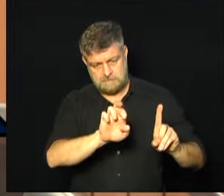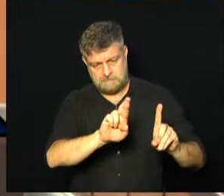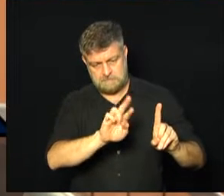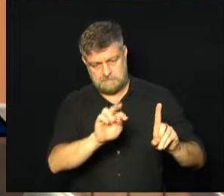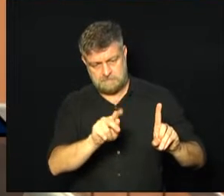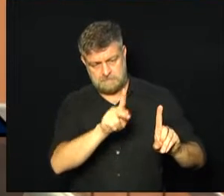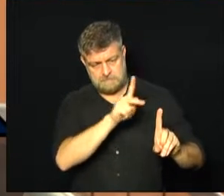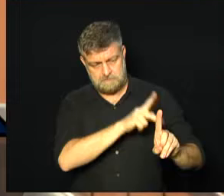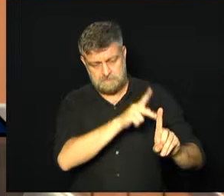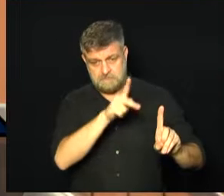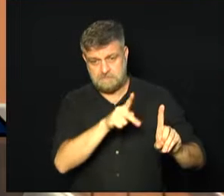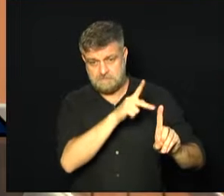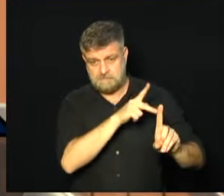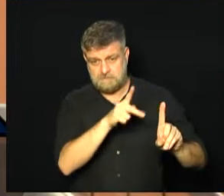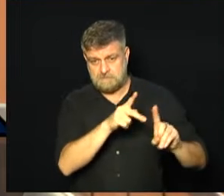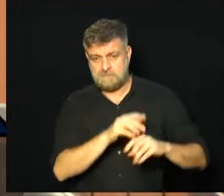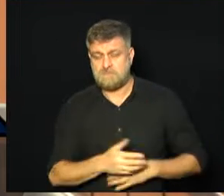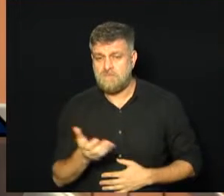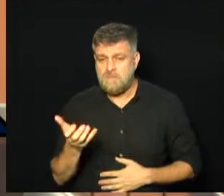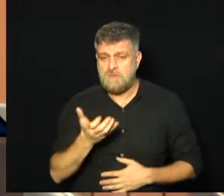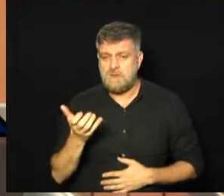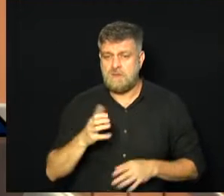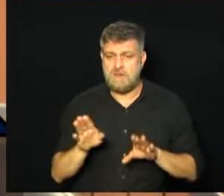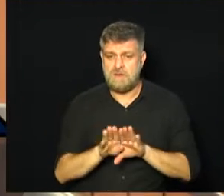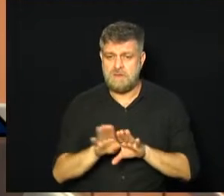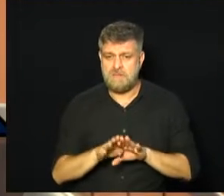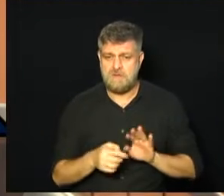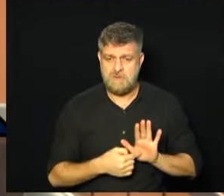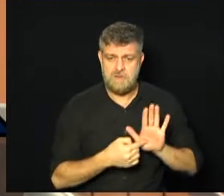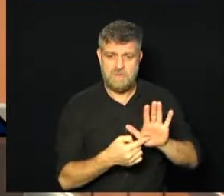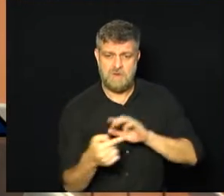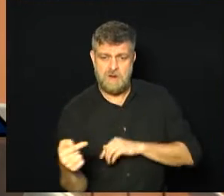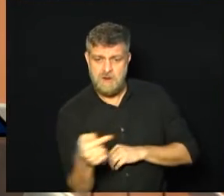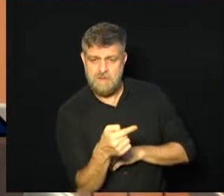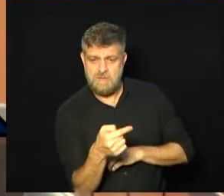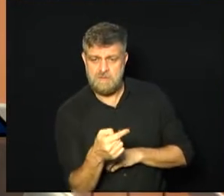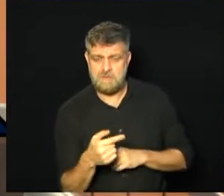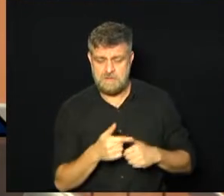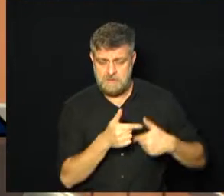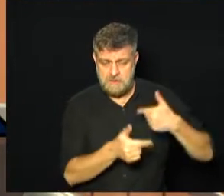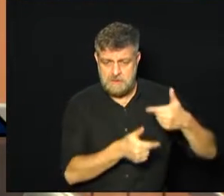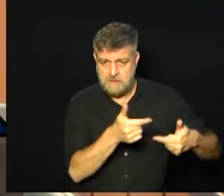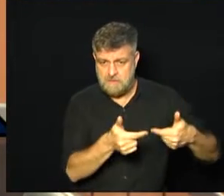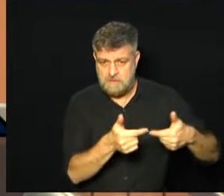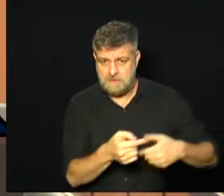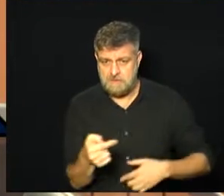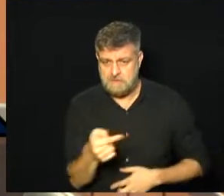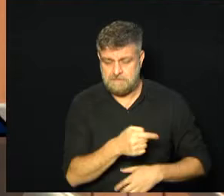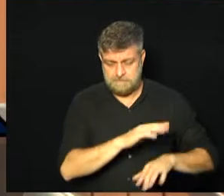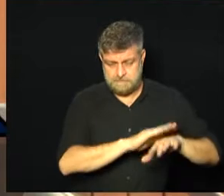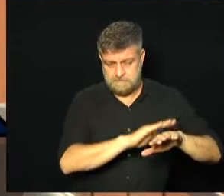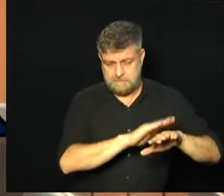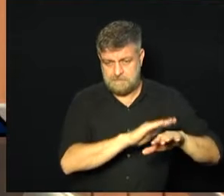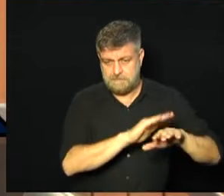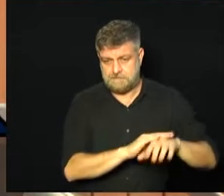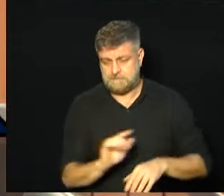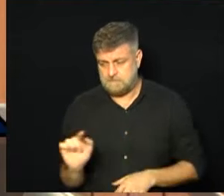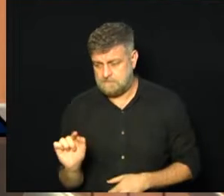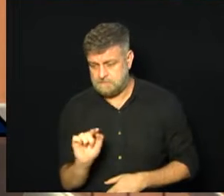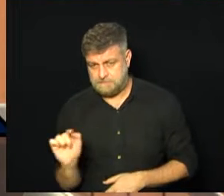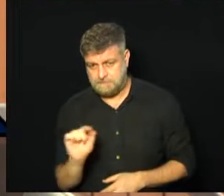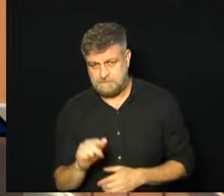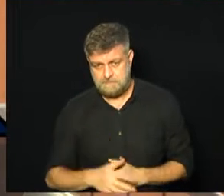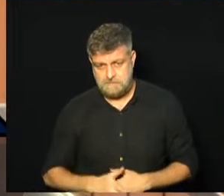Quero falar aqui sobre um dos últimos trabalhos que esse professor tem feito, né, que é, além